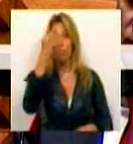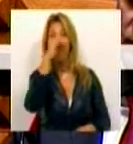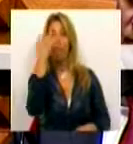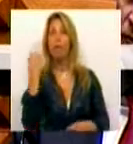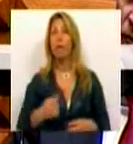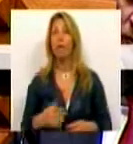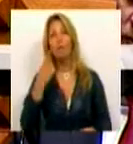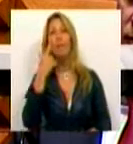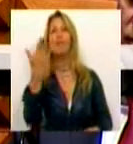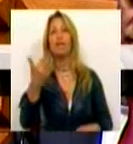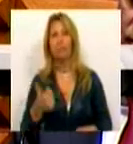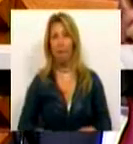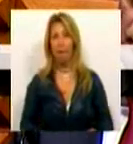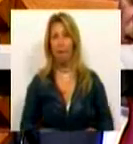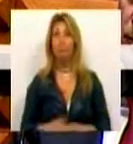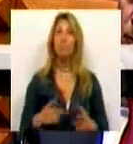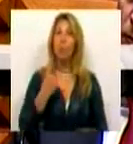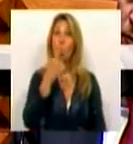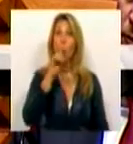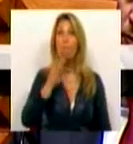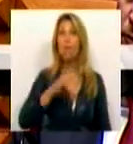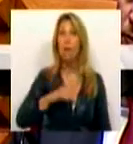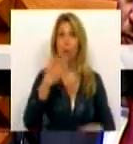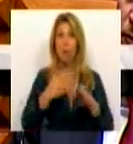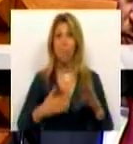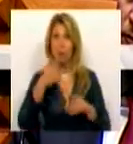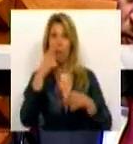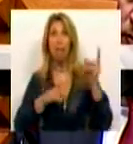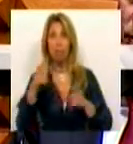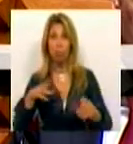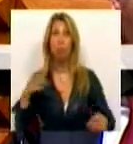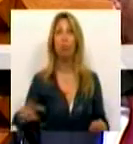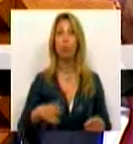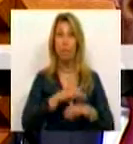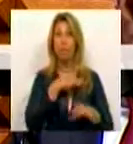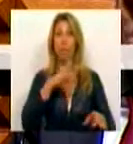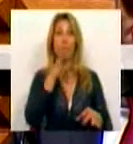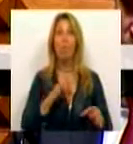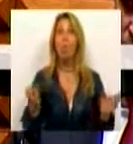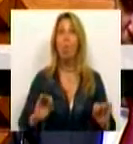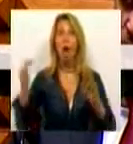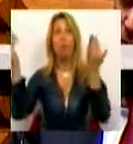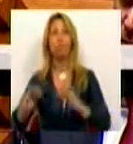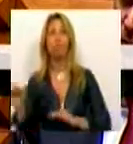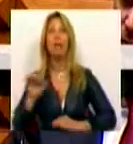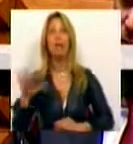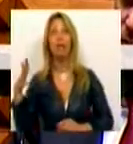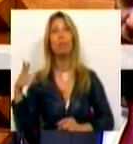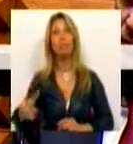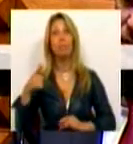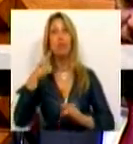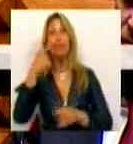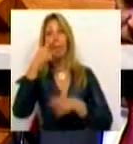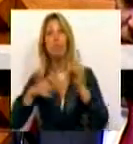enfermeiros. Veja bem, passamos de mais de 1,5 milhão de portugueses sem médico de família para 500 mil portugueses sem médico de família.